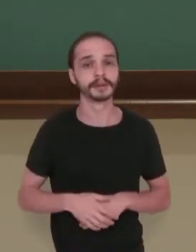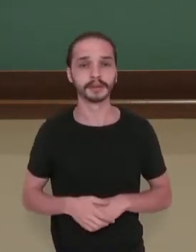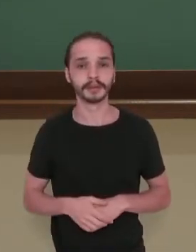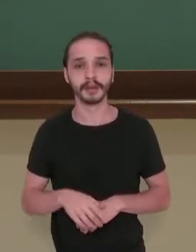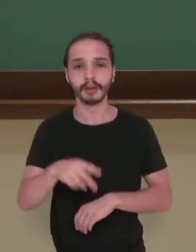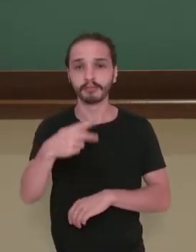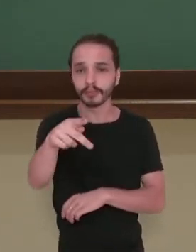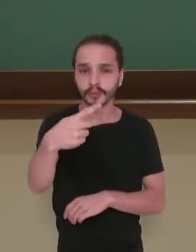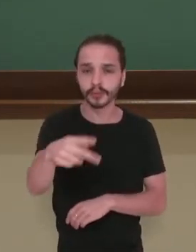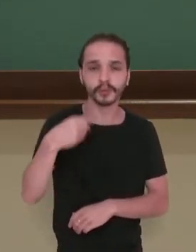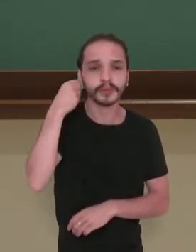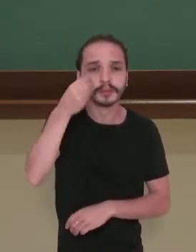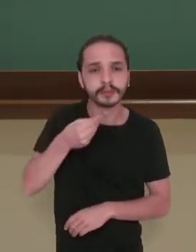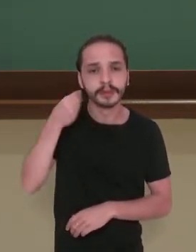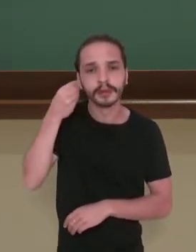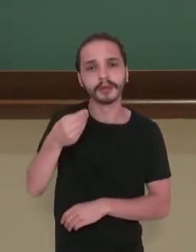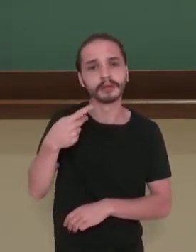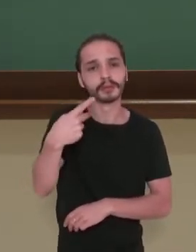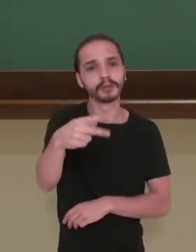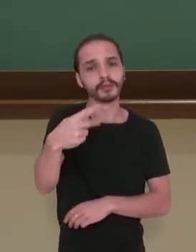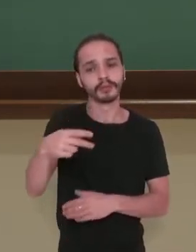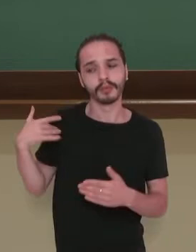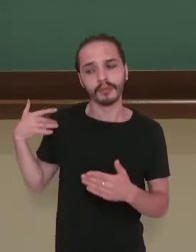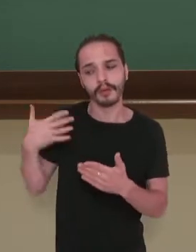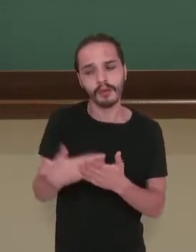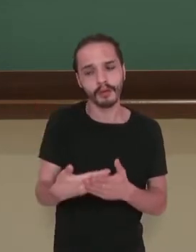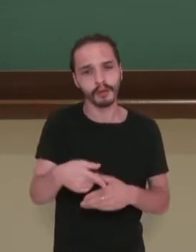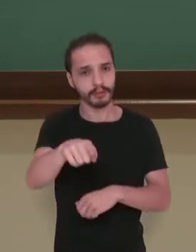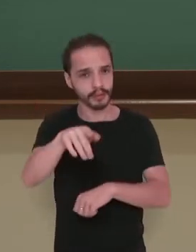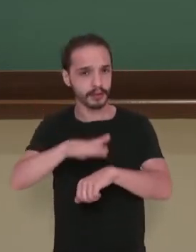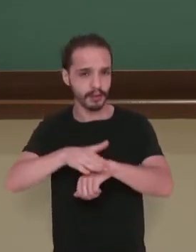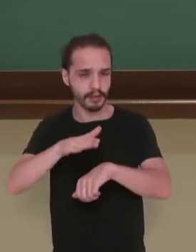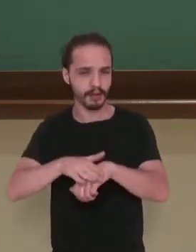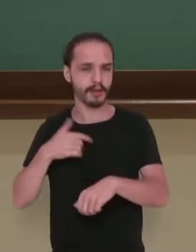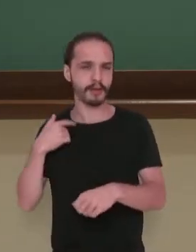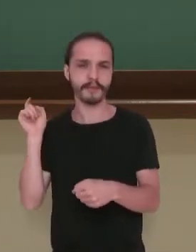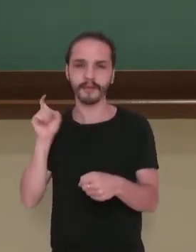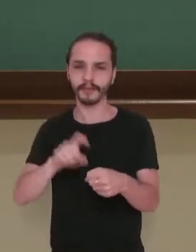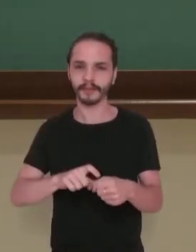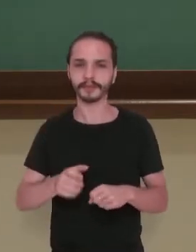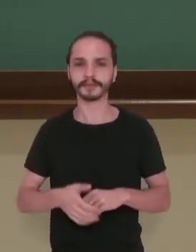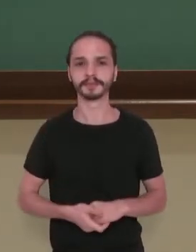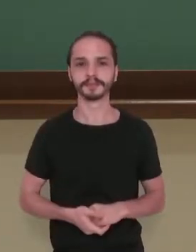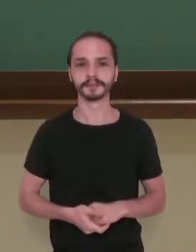tua vivência, né? Do teu cotidiano. Faz aí que eu já volto.